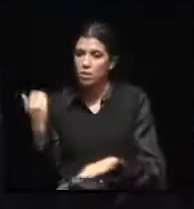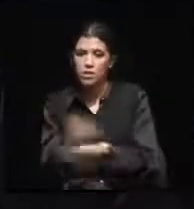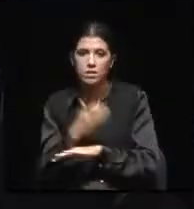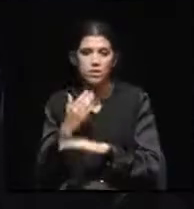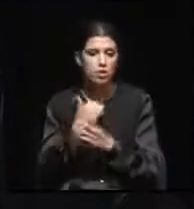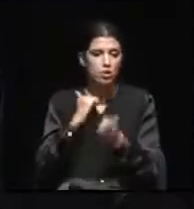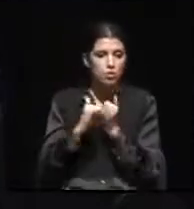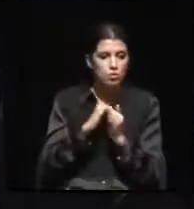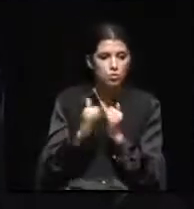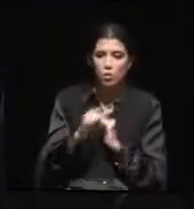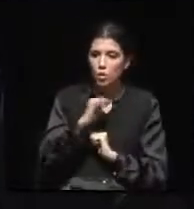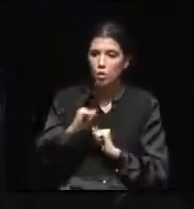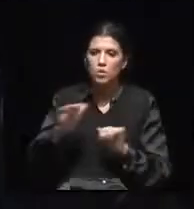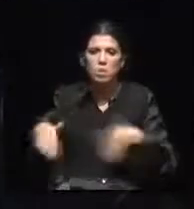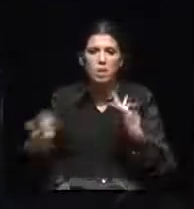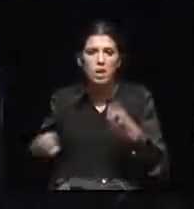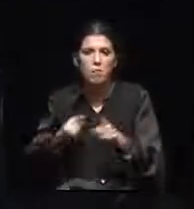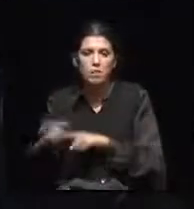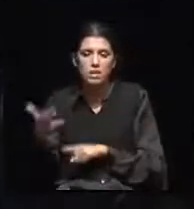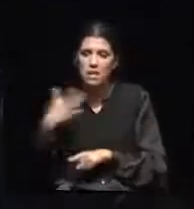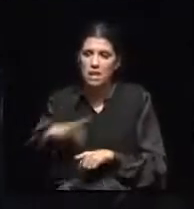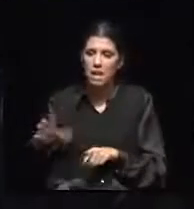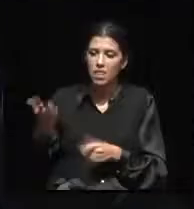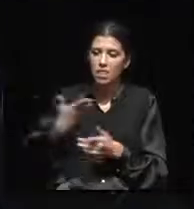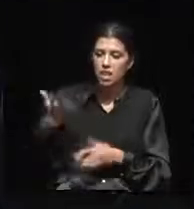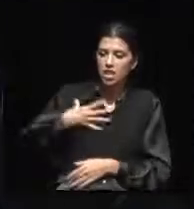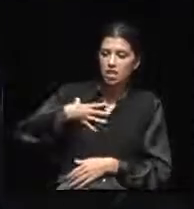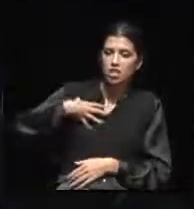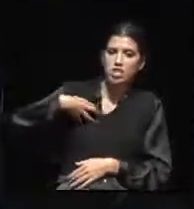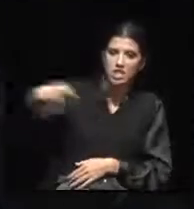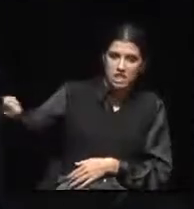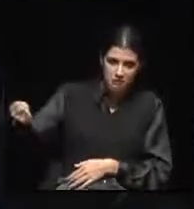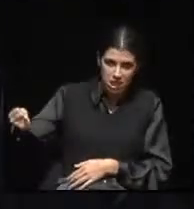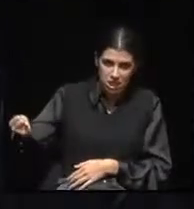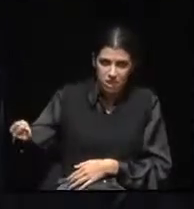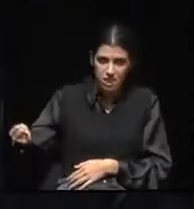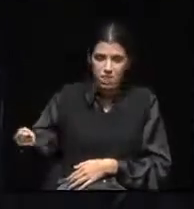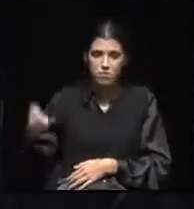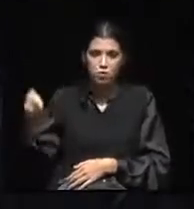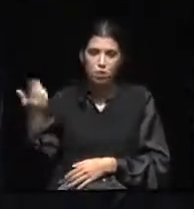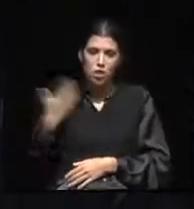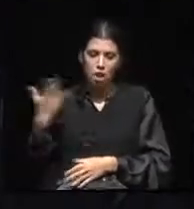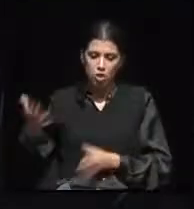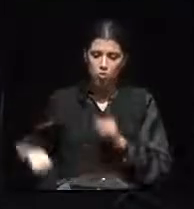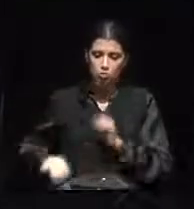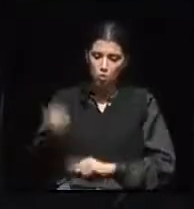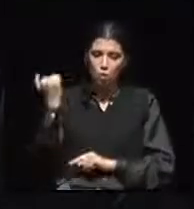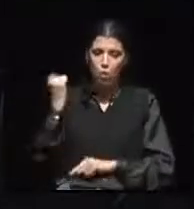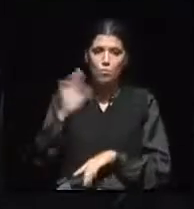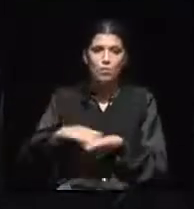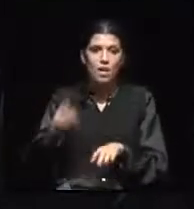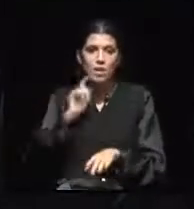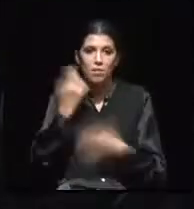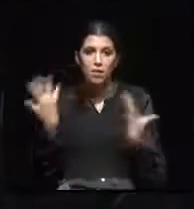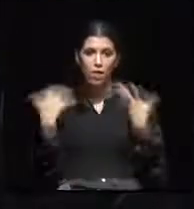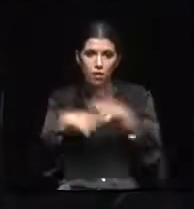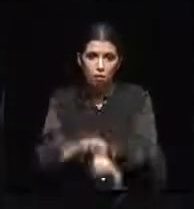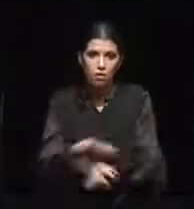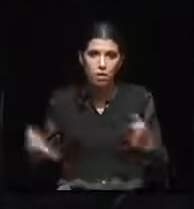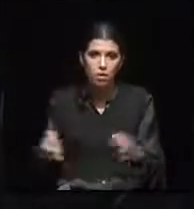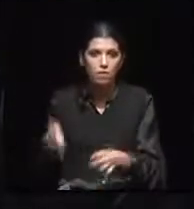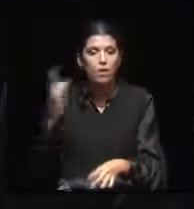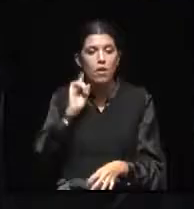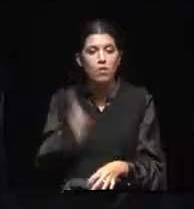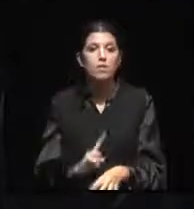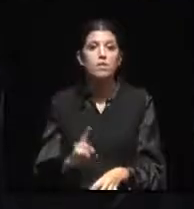contra toda e qualquer política que pretenda retirar os direitos conquistados com a Revolução de Abril. O dia em questão assinala